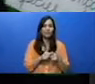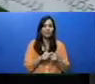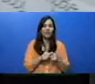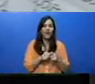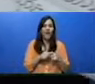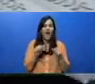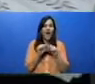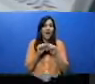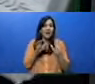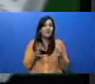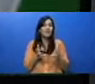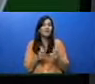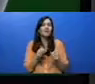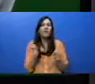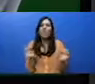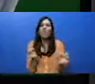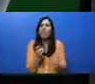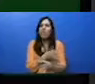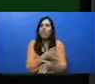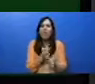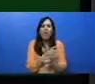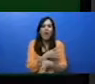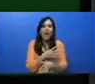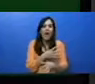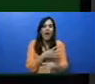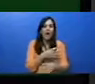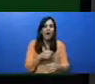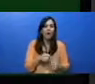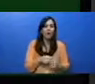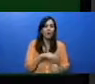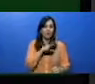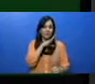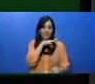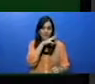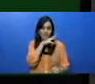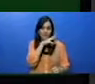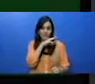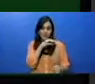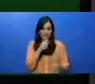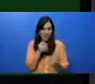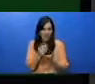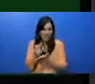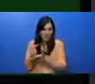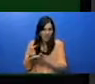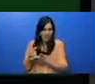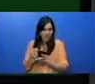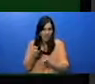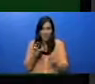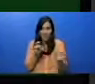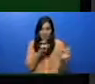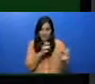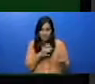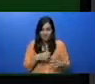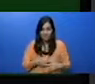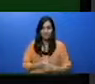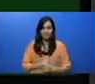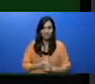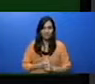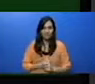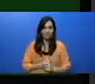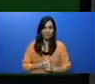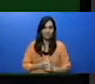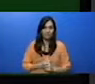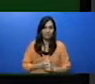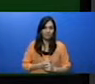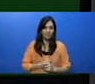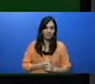fim do tráfico de animais, tá? Depois, aqui foi o título. Está dando para vocês